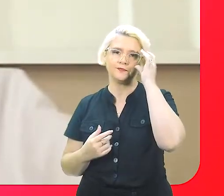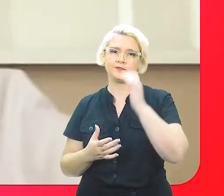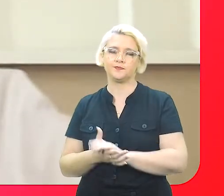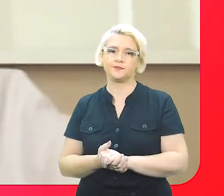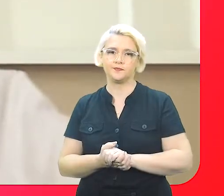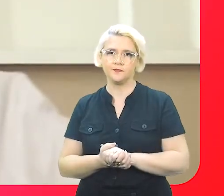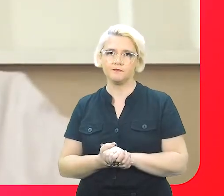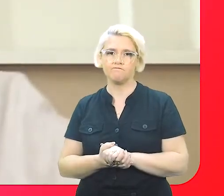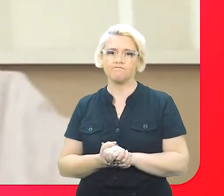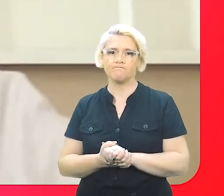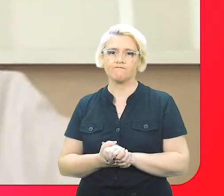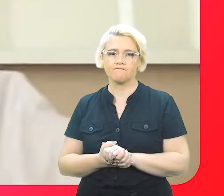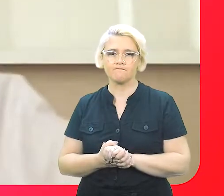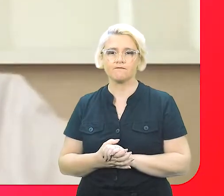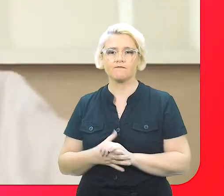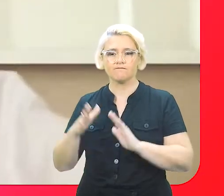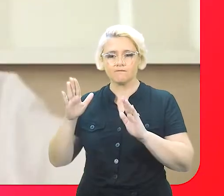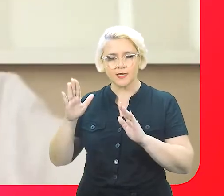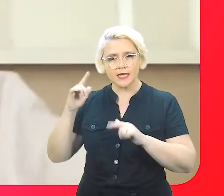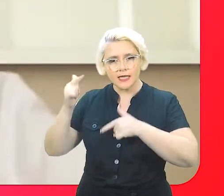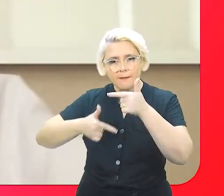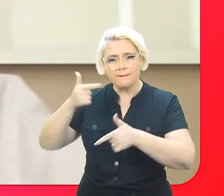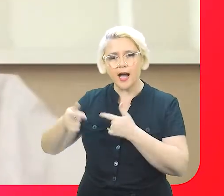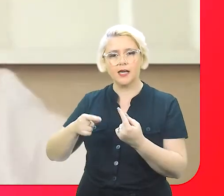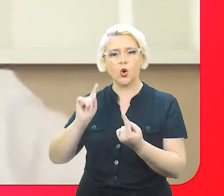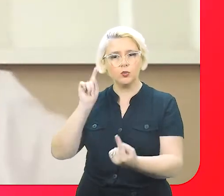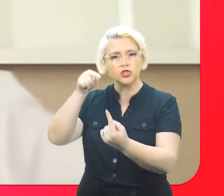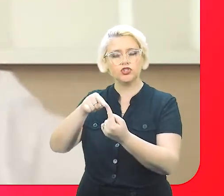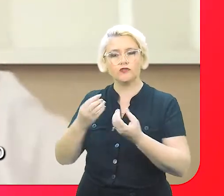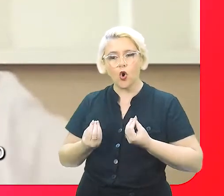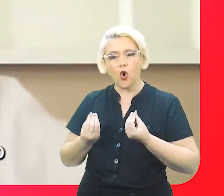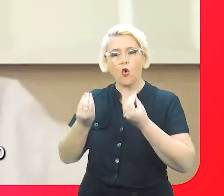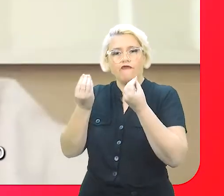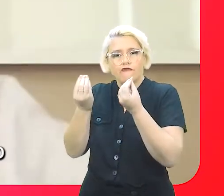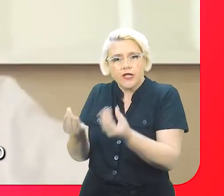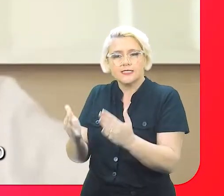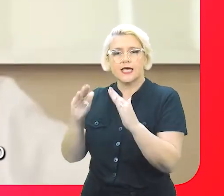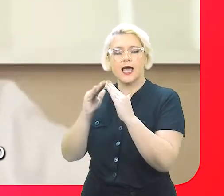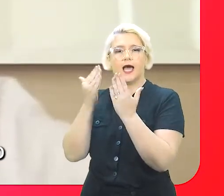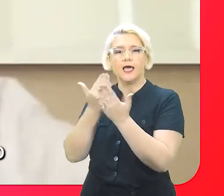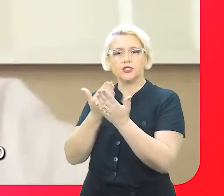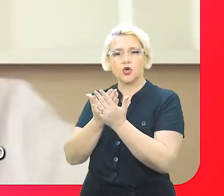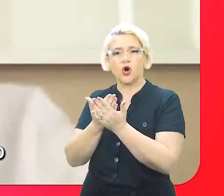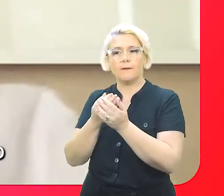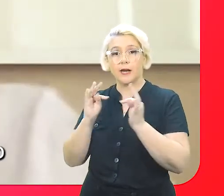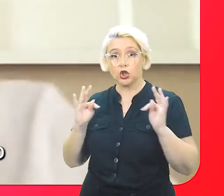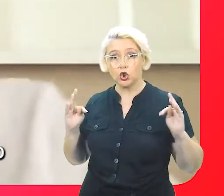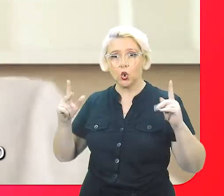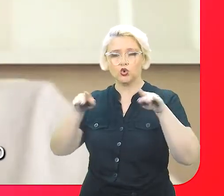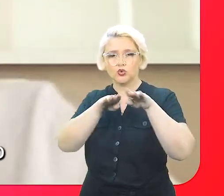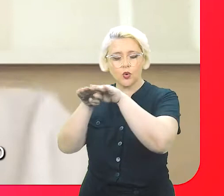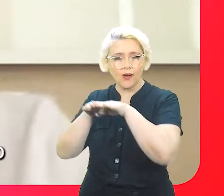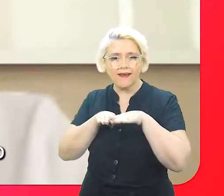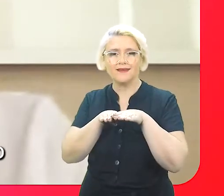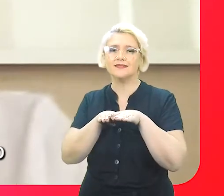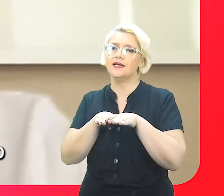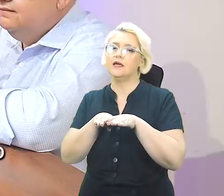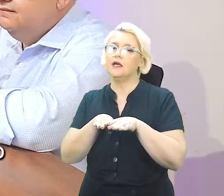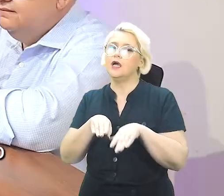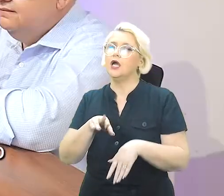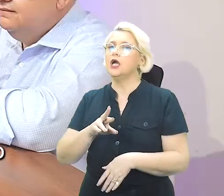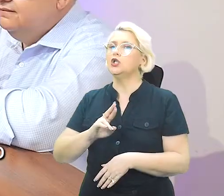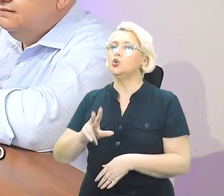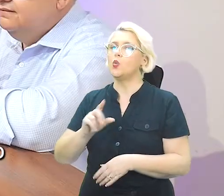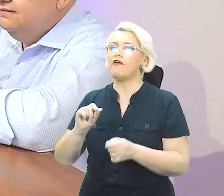trabalha no sentido de oferecer à escola, a todos, a gente não está fazendo